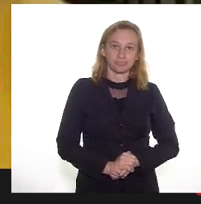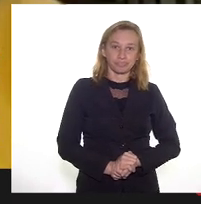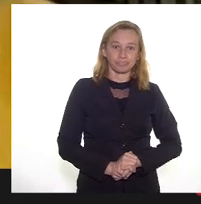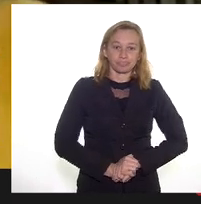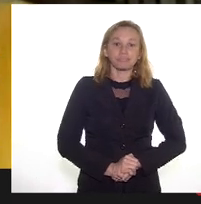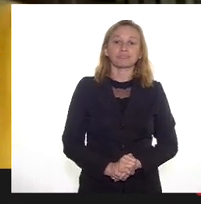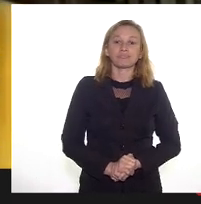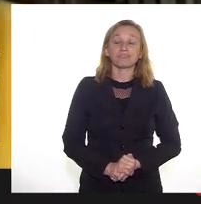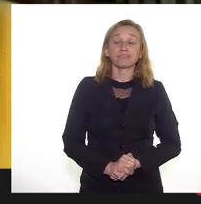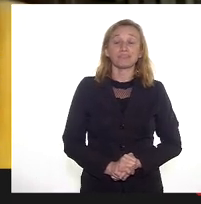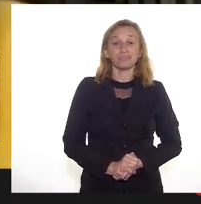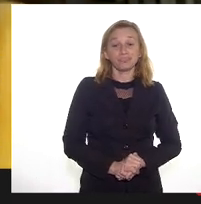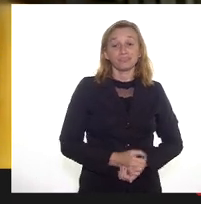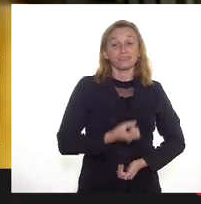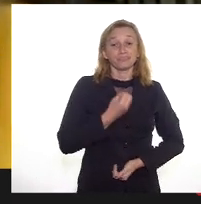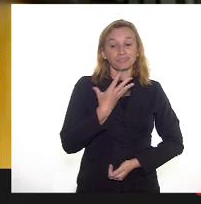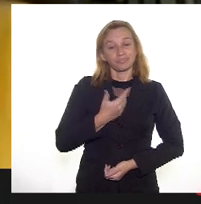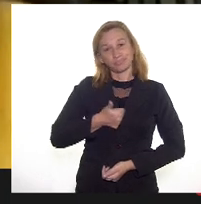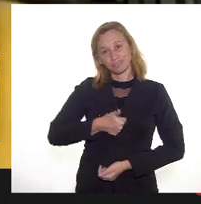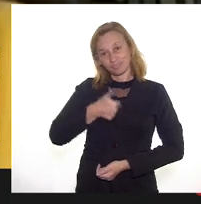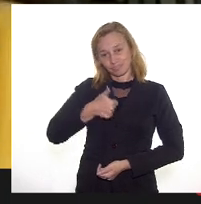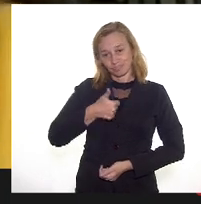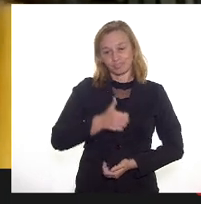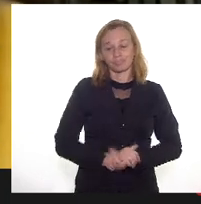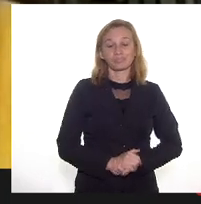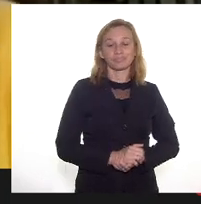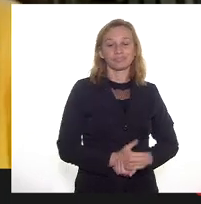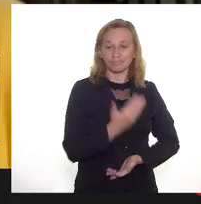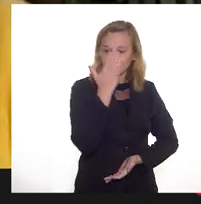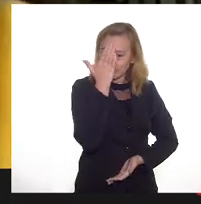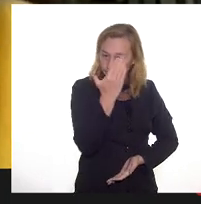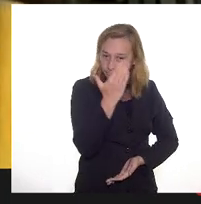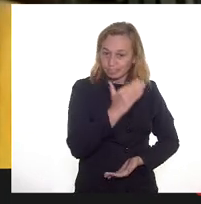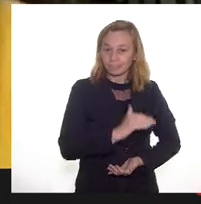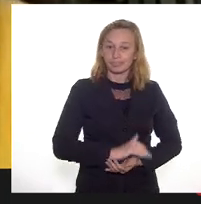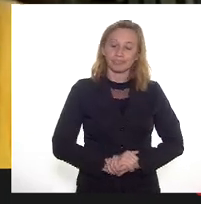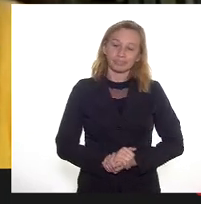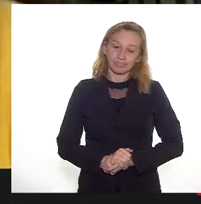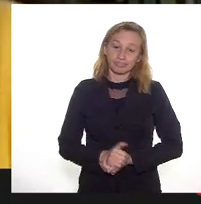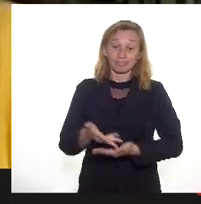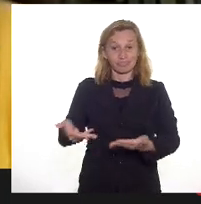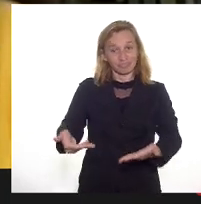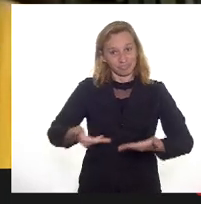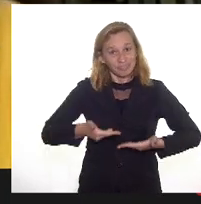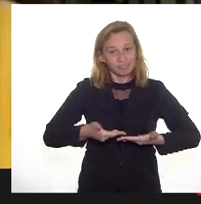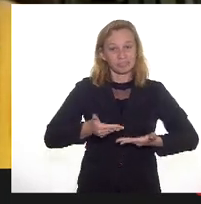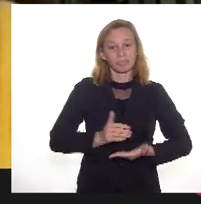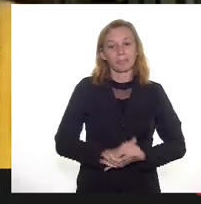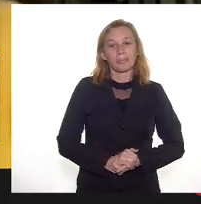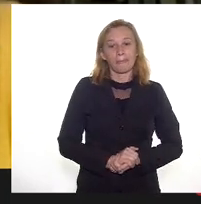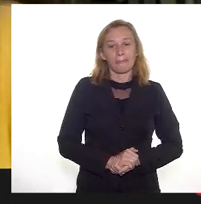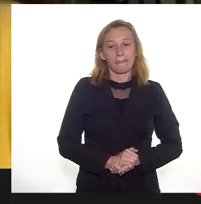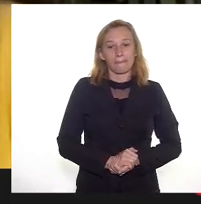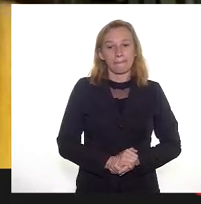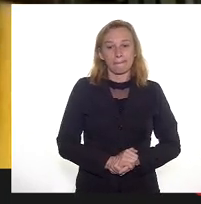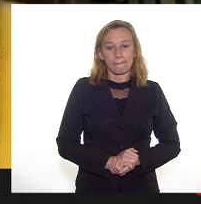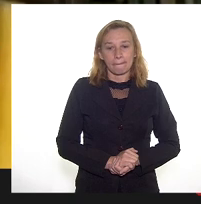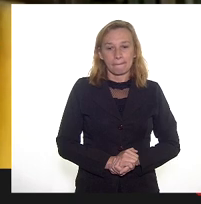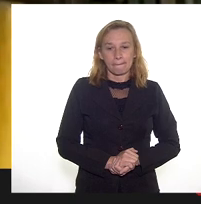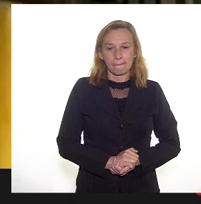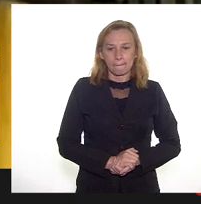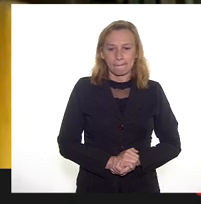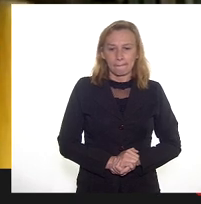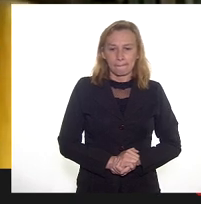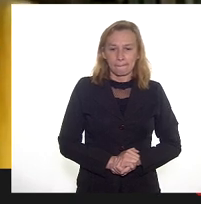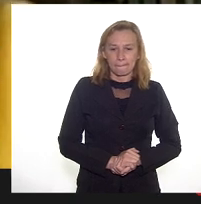Bom, em primeiro lugar, né, eu queria agradecer muito o convite. É uma honra muito